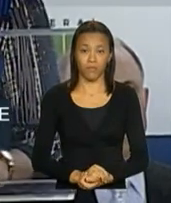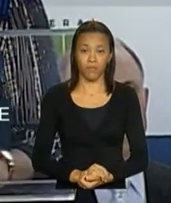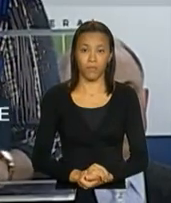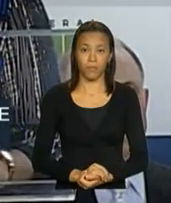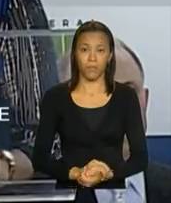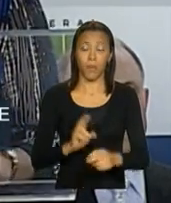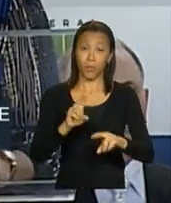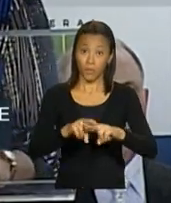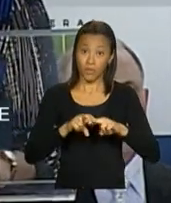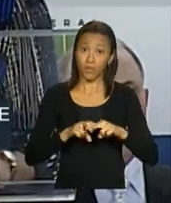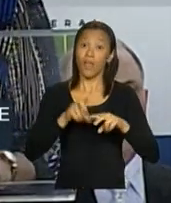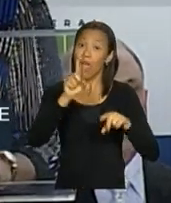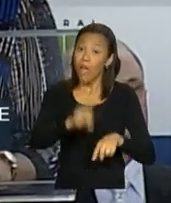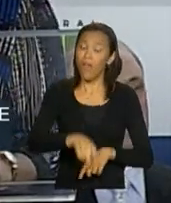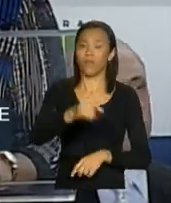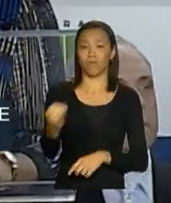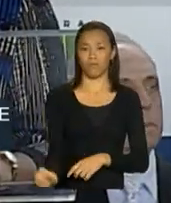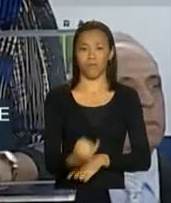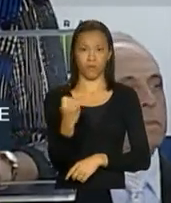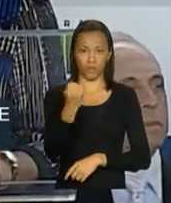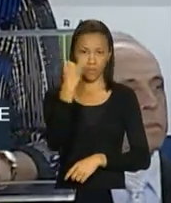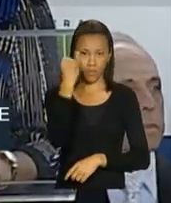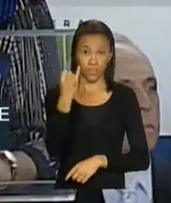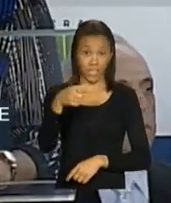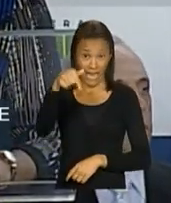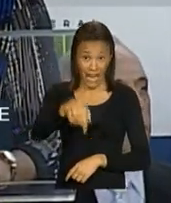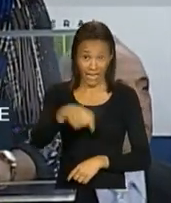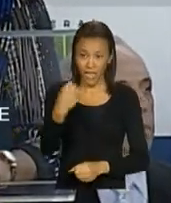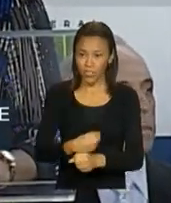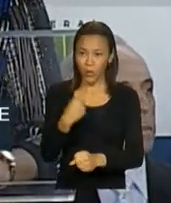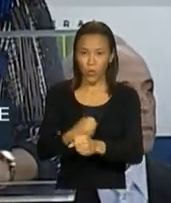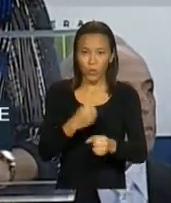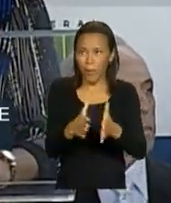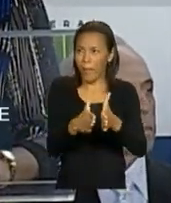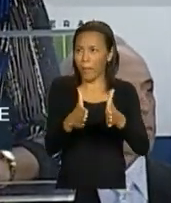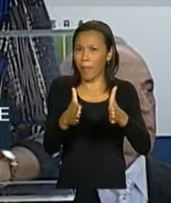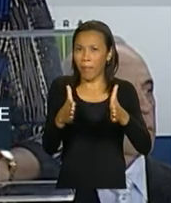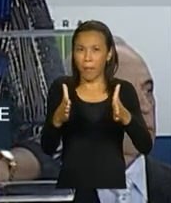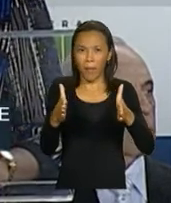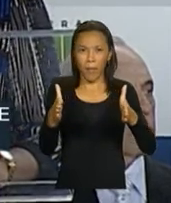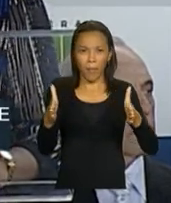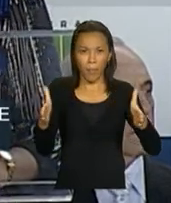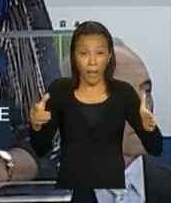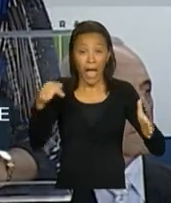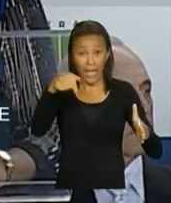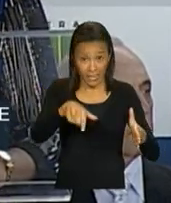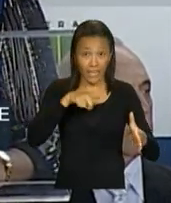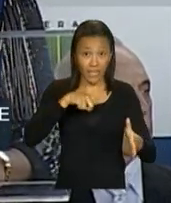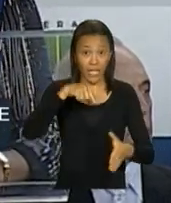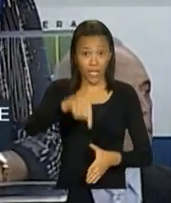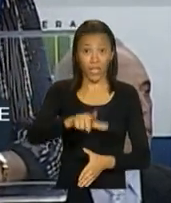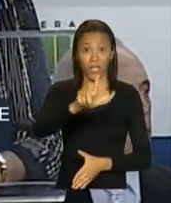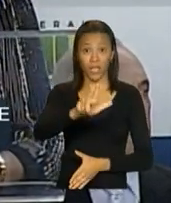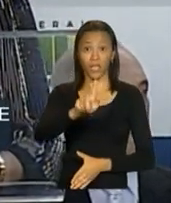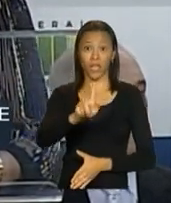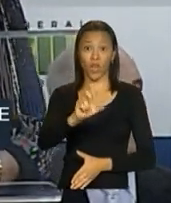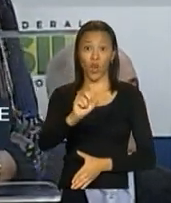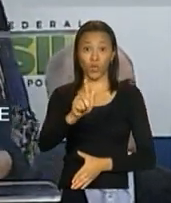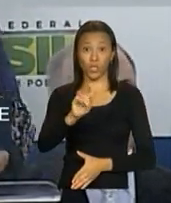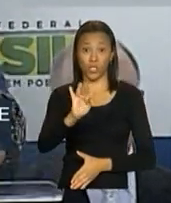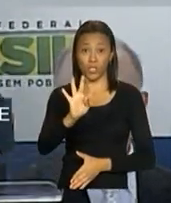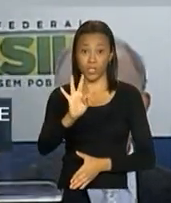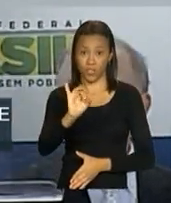e portanto é muito importante que a estrutura aqui do porto de Itaqui essa estrutura logística que tá em torno do